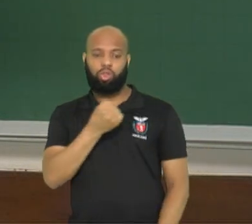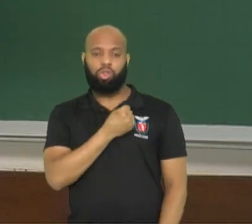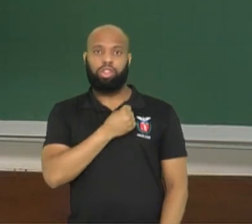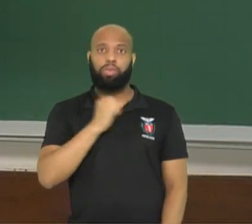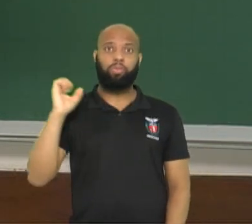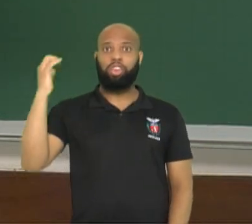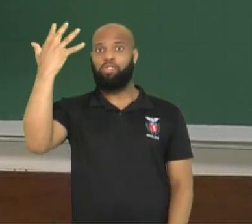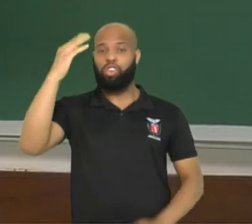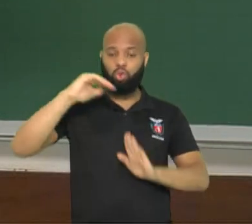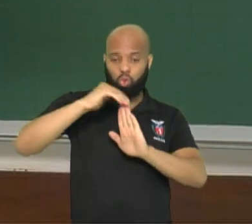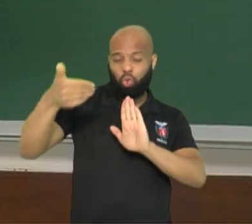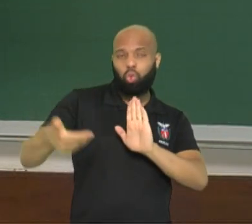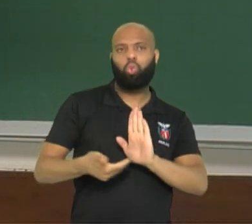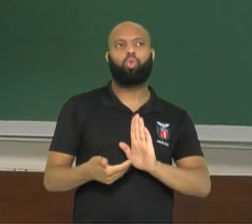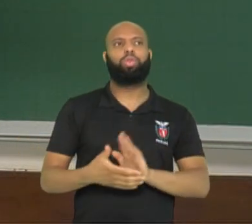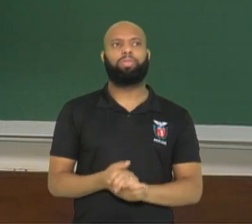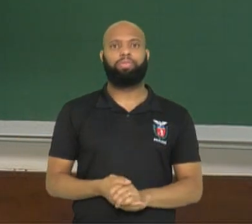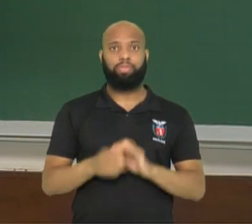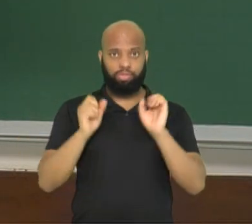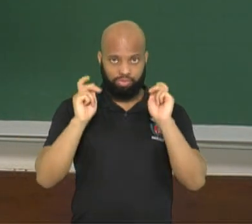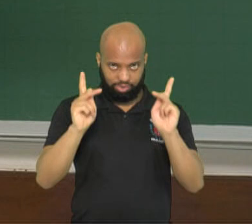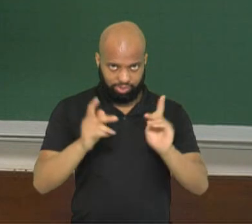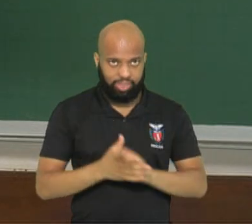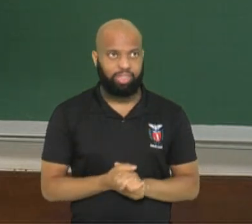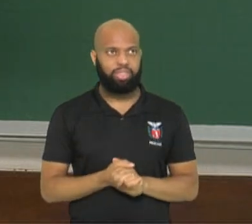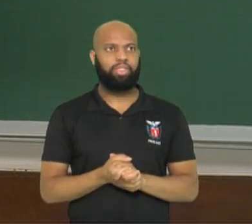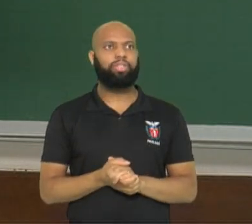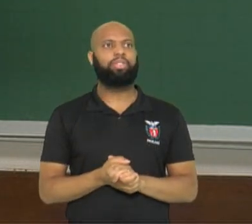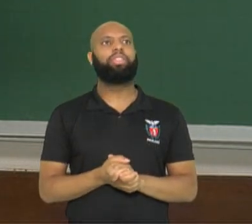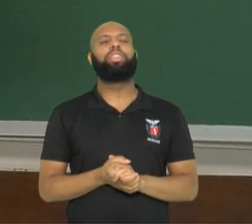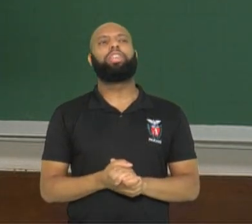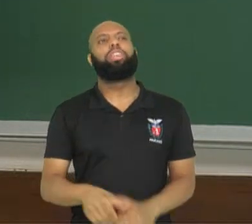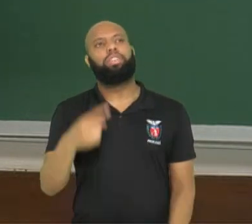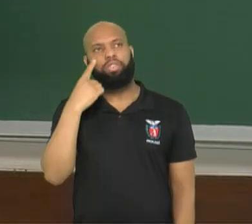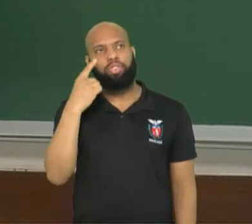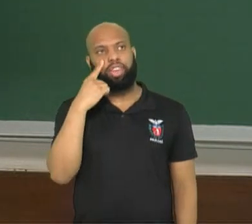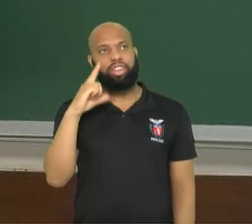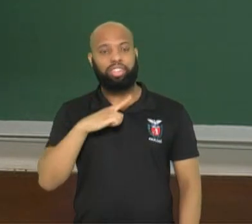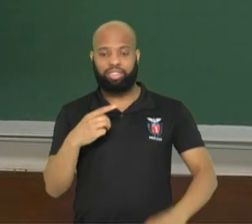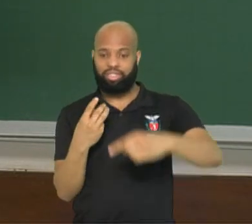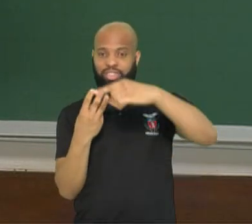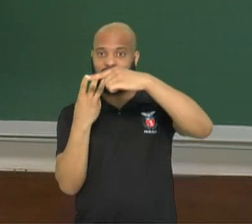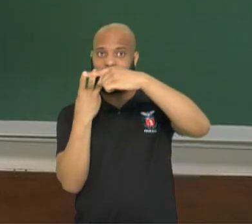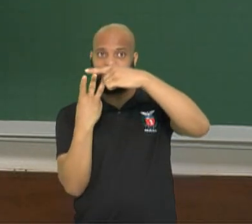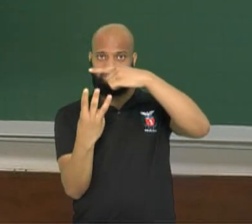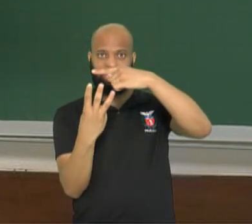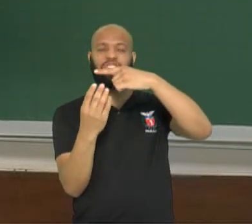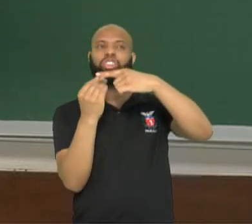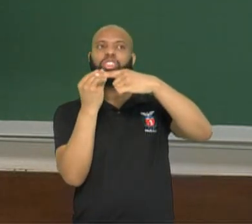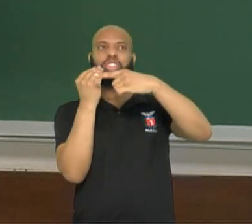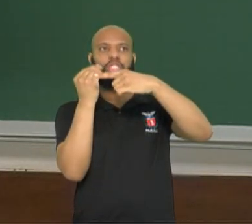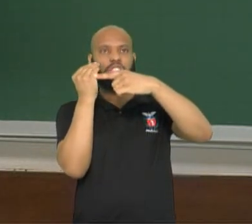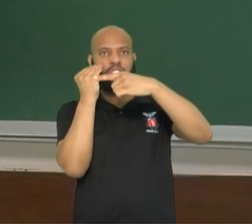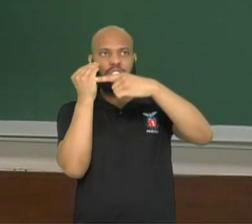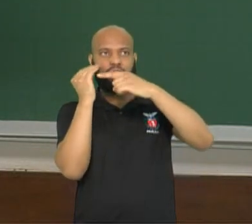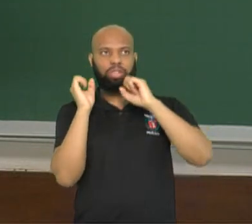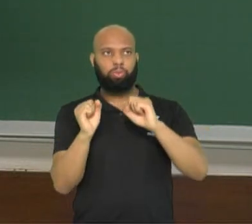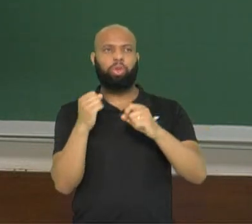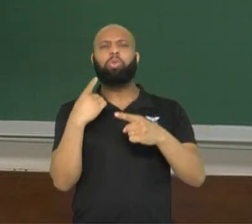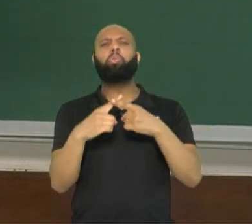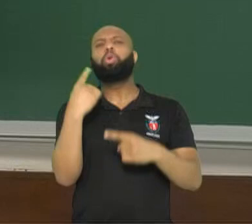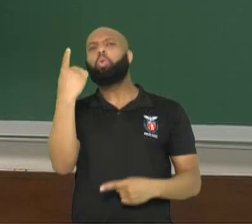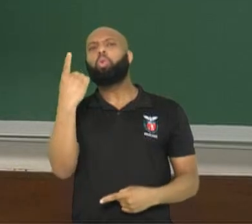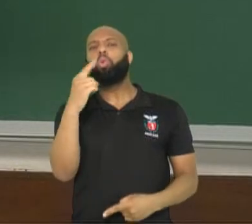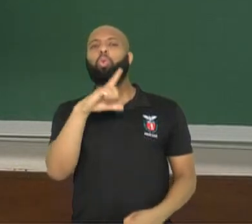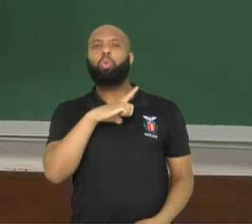no total, ok? Então, são três possibilidades. E do que é esse um?